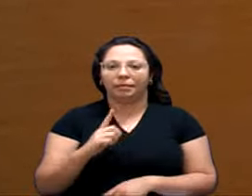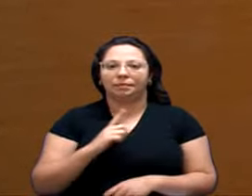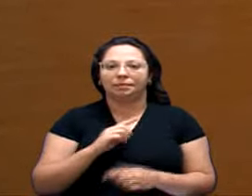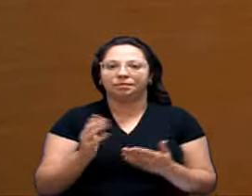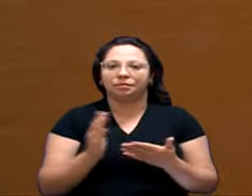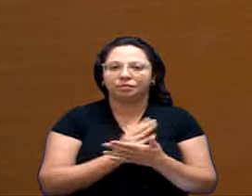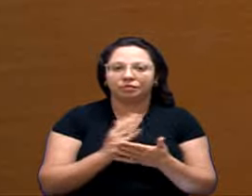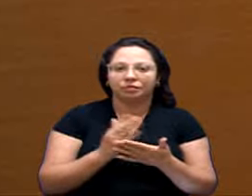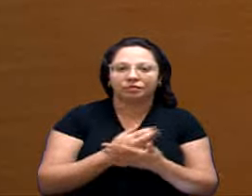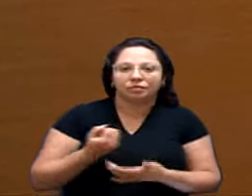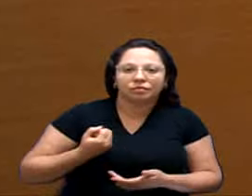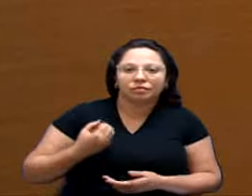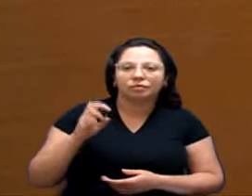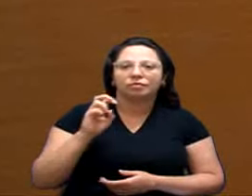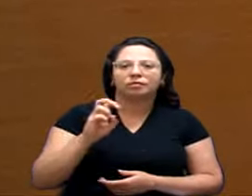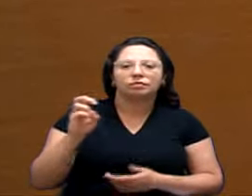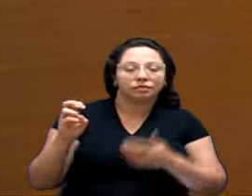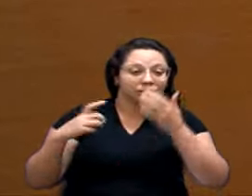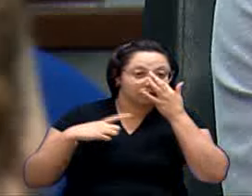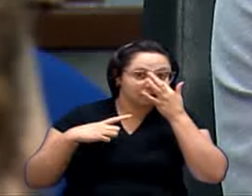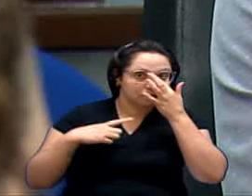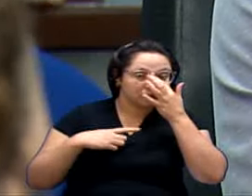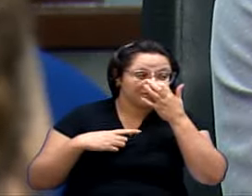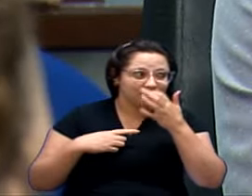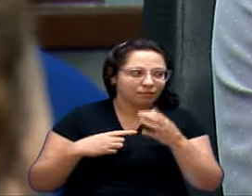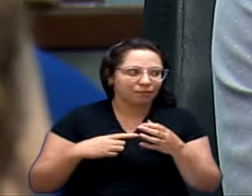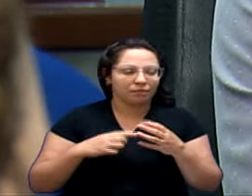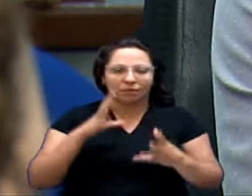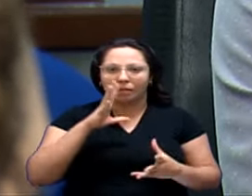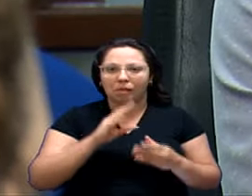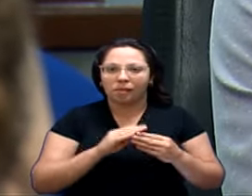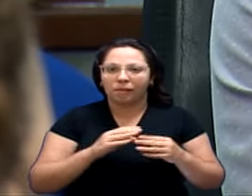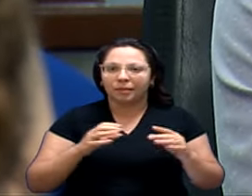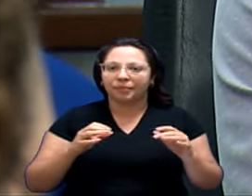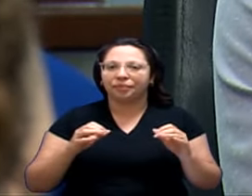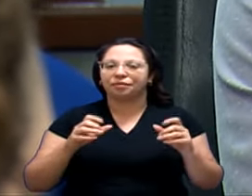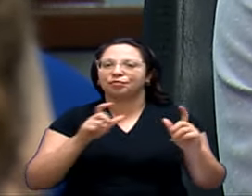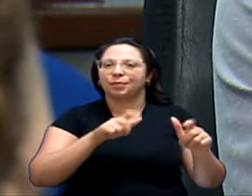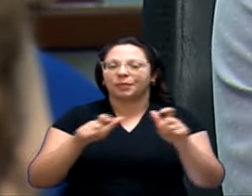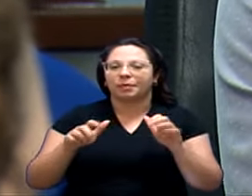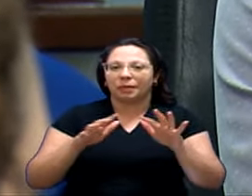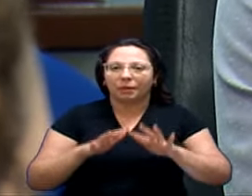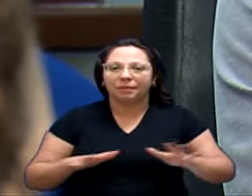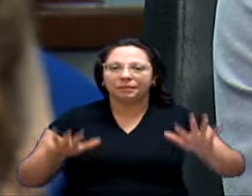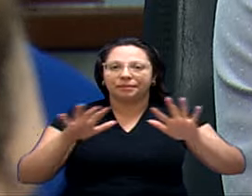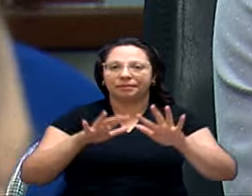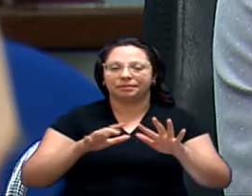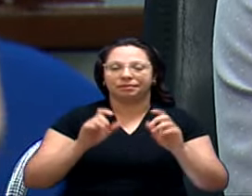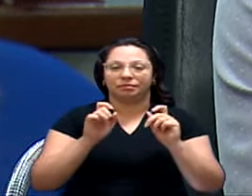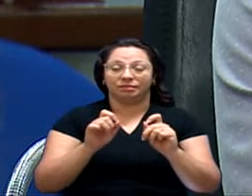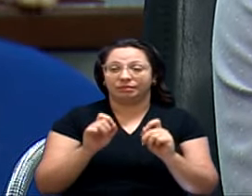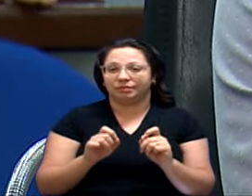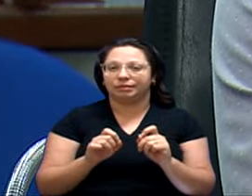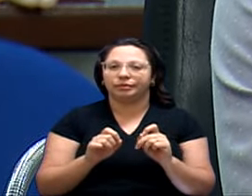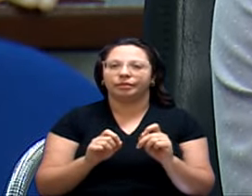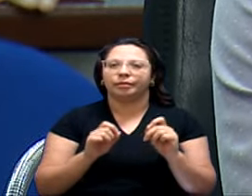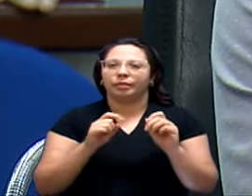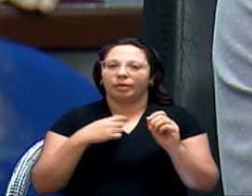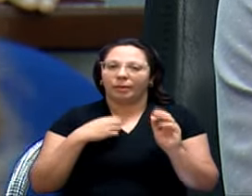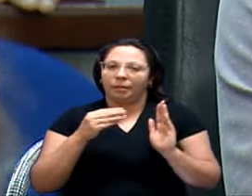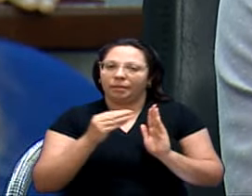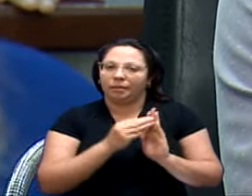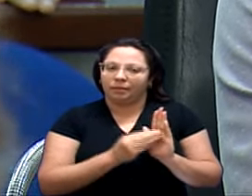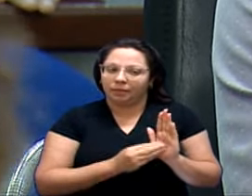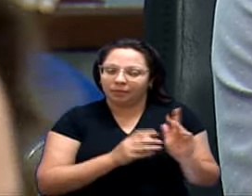55 que menciona a necessidade da revisão do macrozoneamento H diferentes classificações e persistência